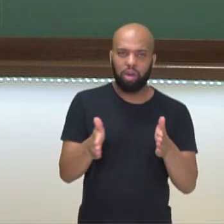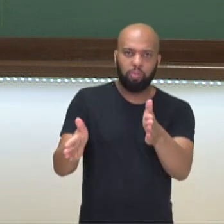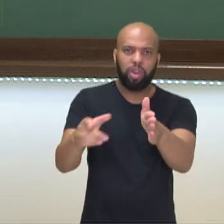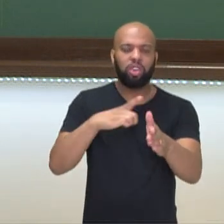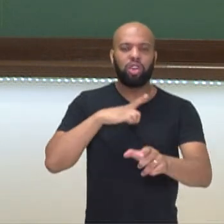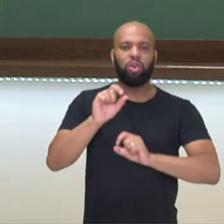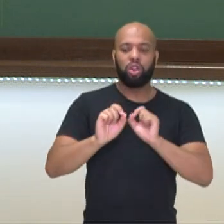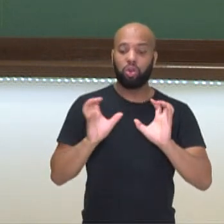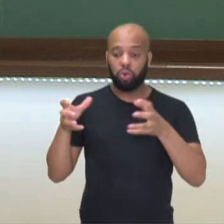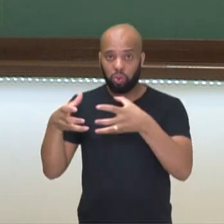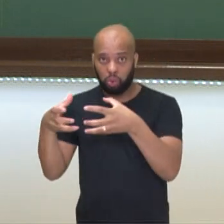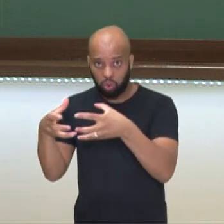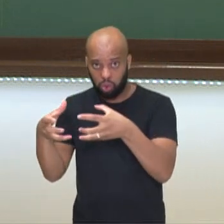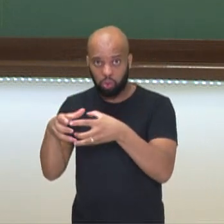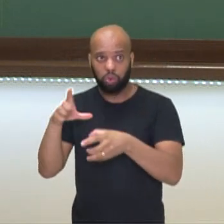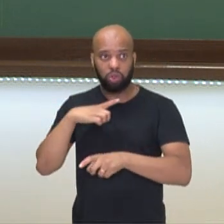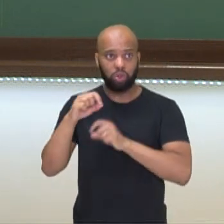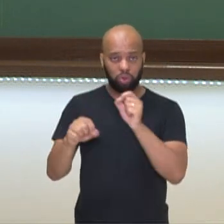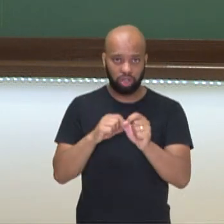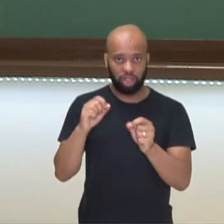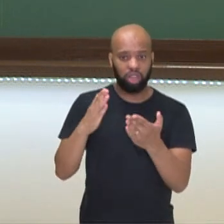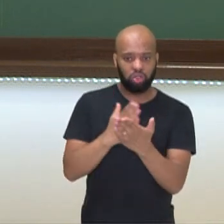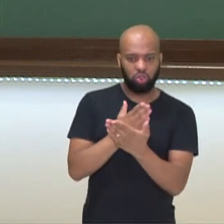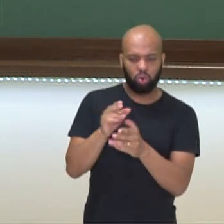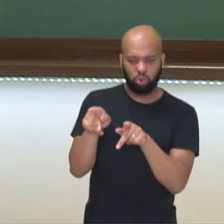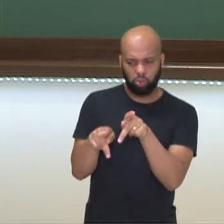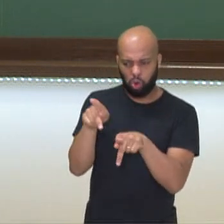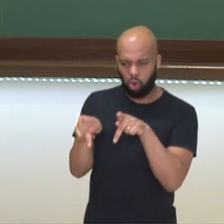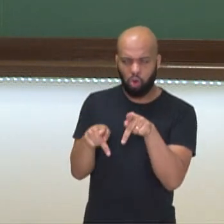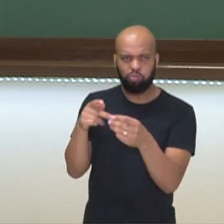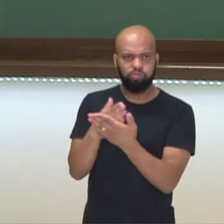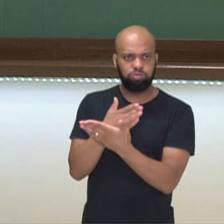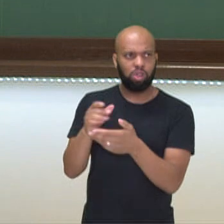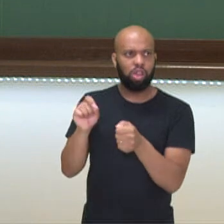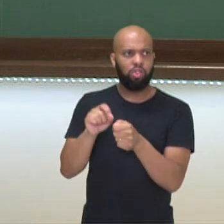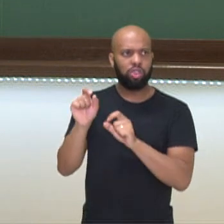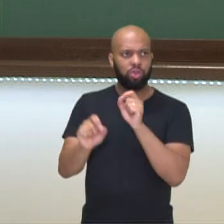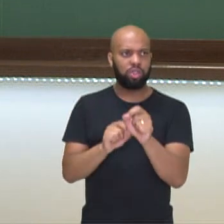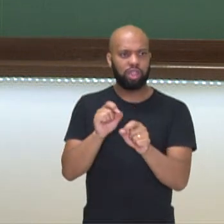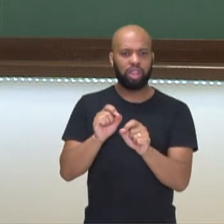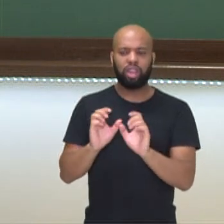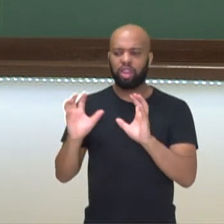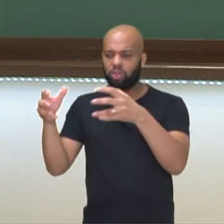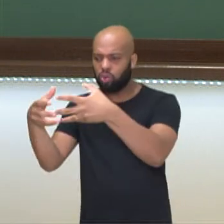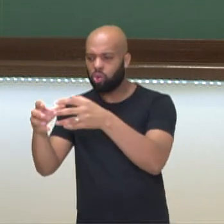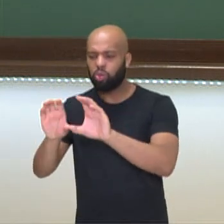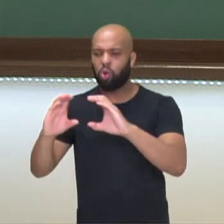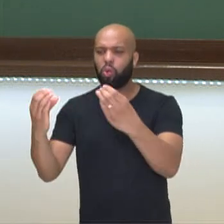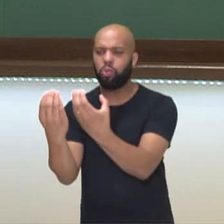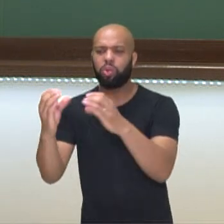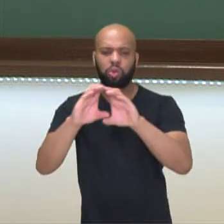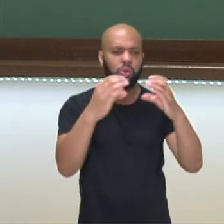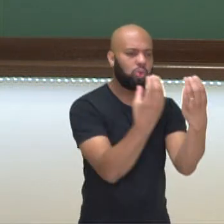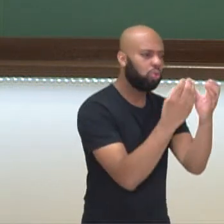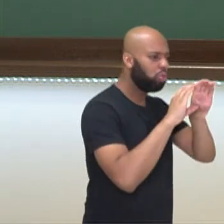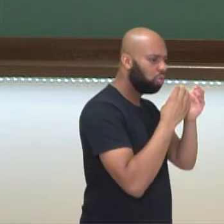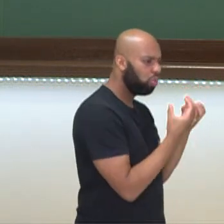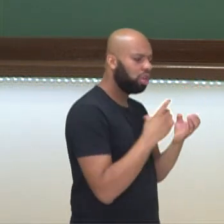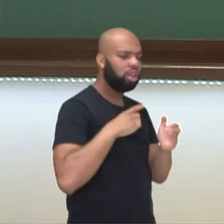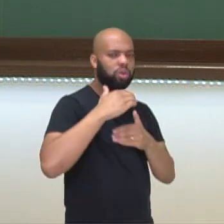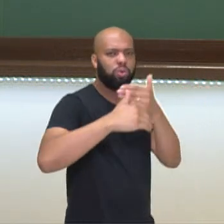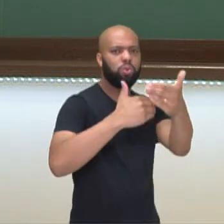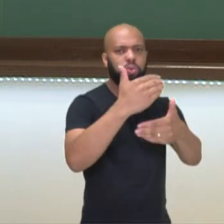tropas de muares faziam com que esses povoados fossem crescendo e se desenvolvendo,